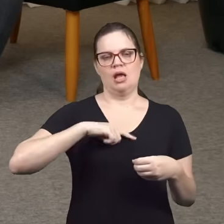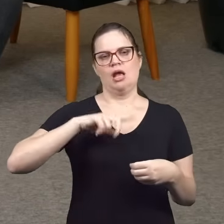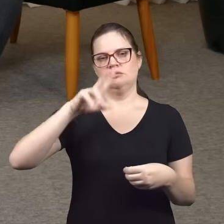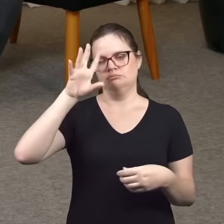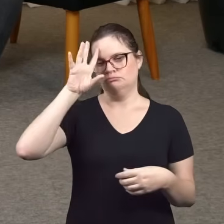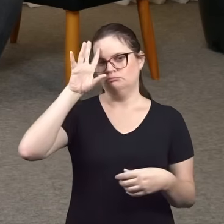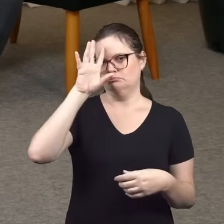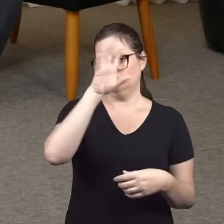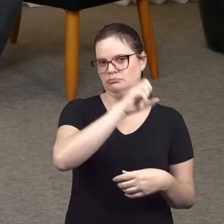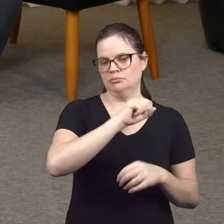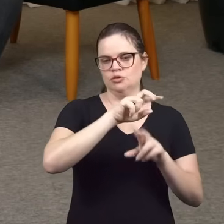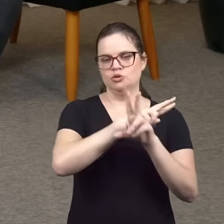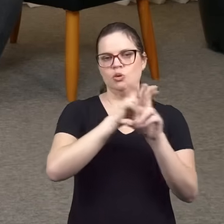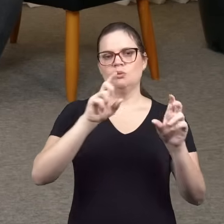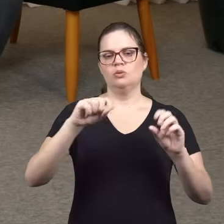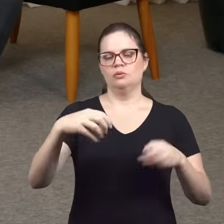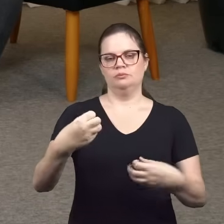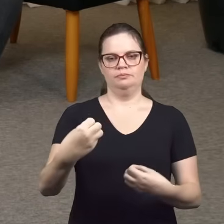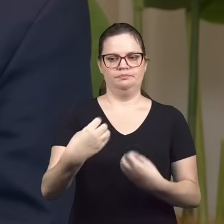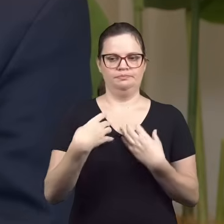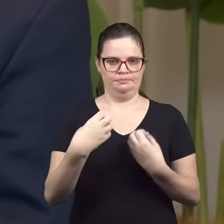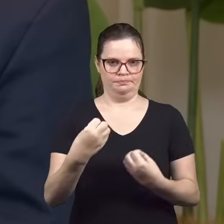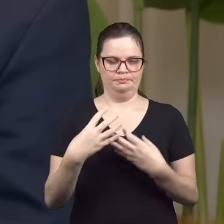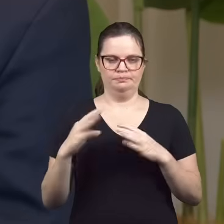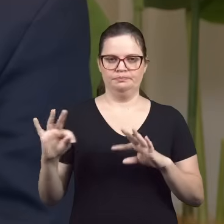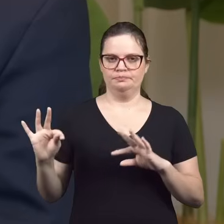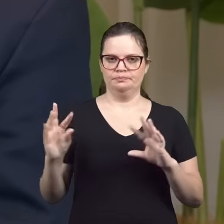e de Jonadab.